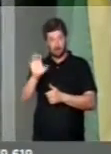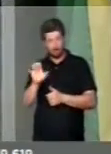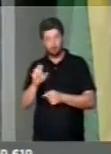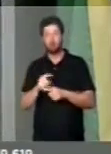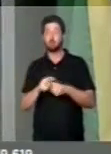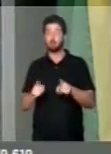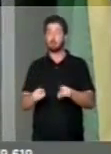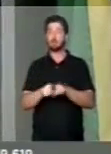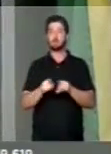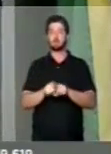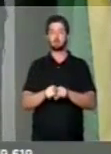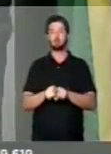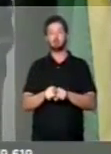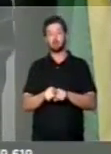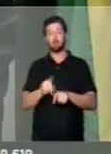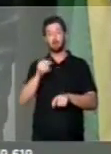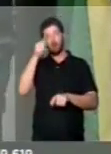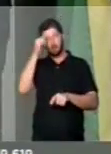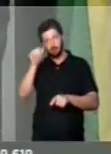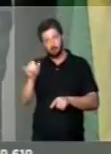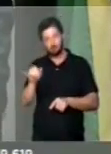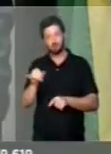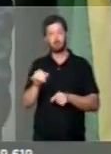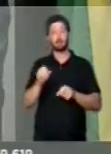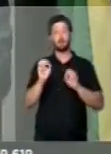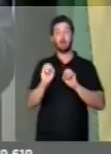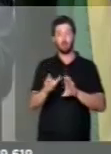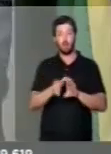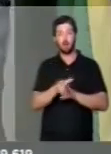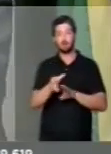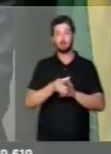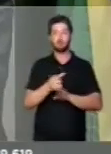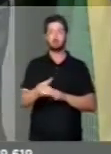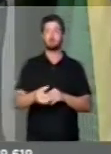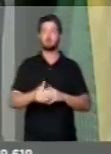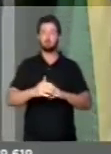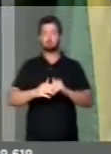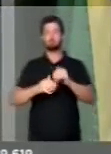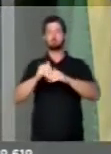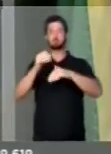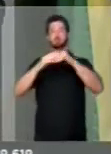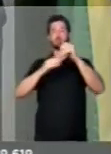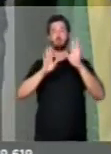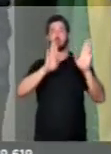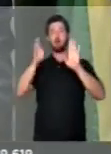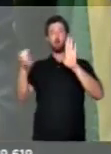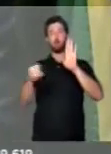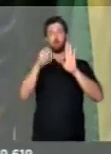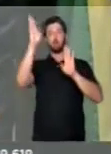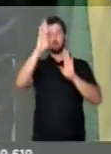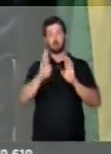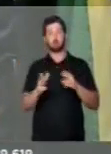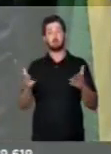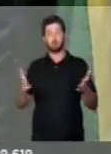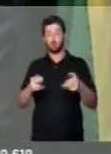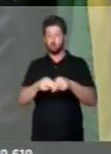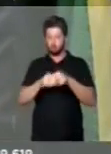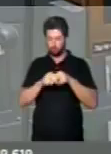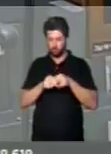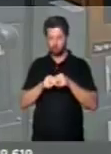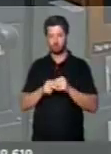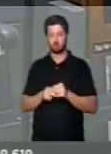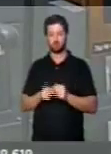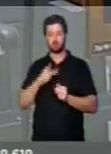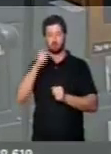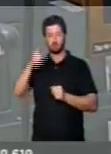também funcione como um instrumento até de prevenção, de educação, de construção de um novo tempo. Com essas palavras, presidente,